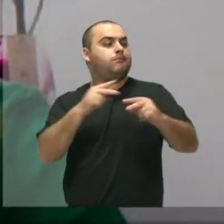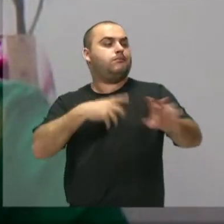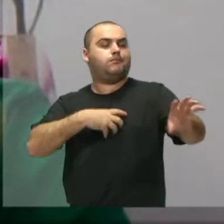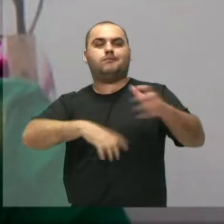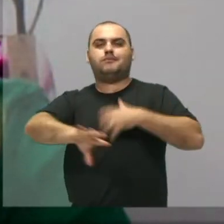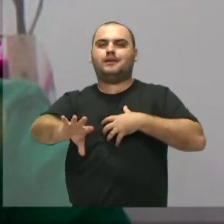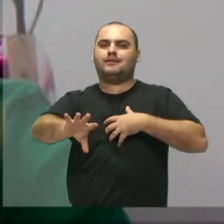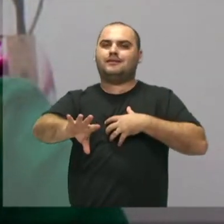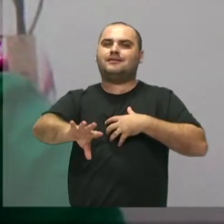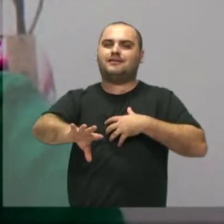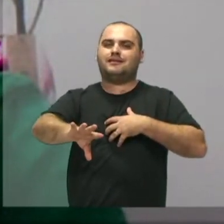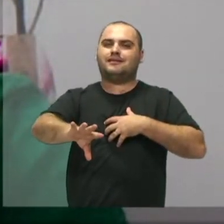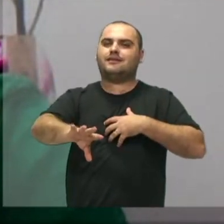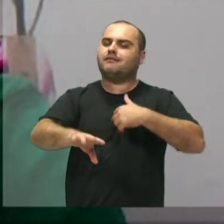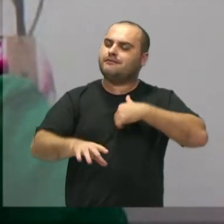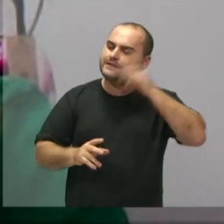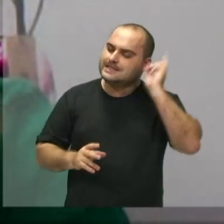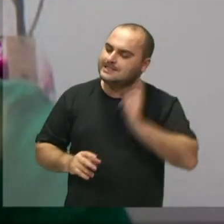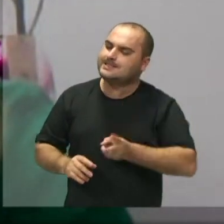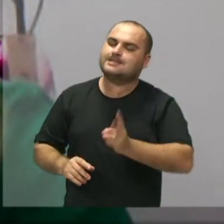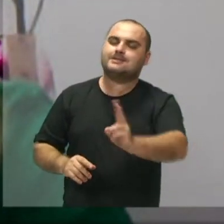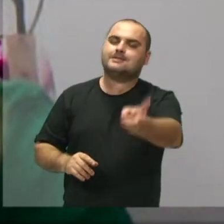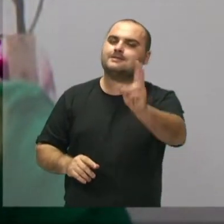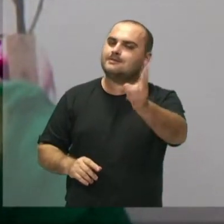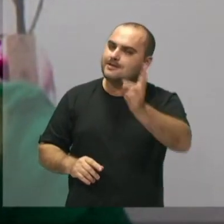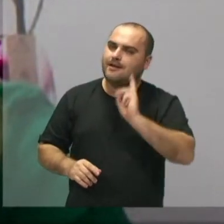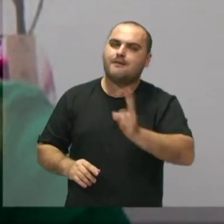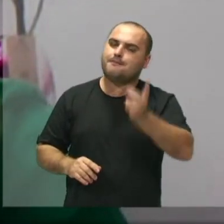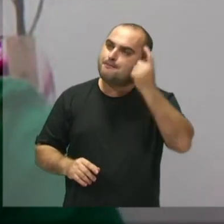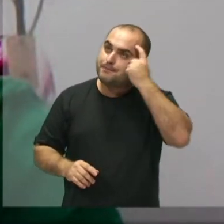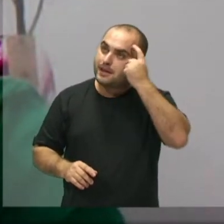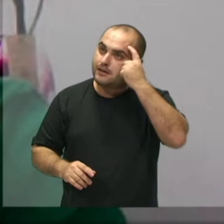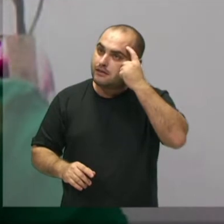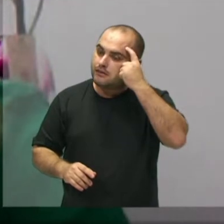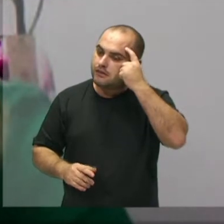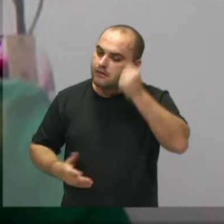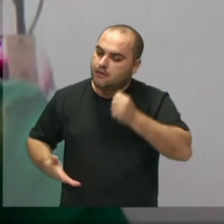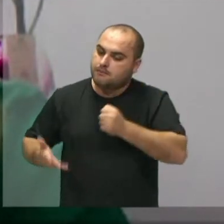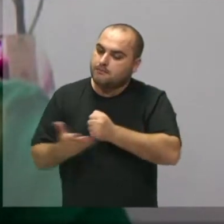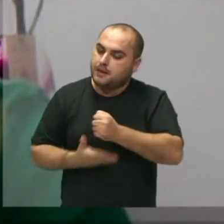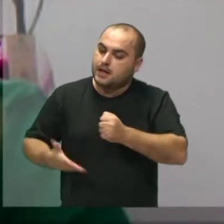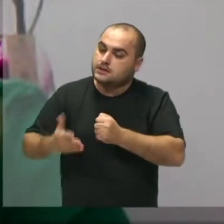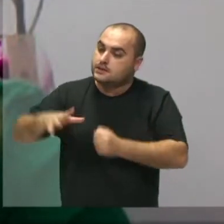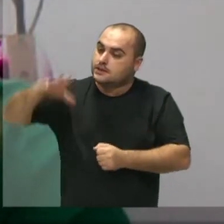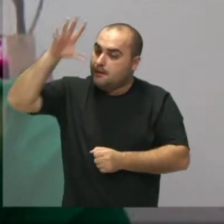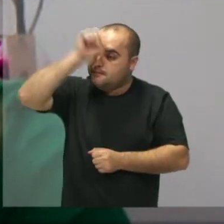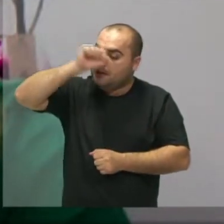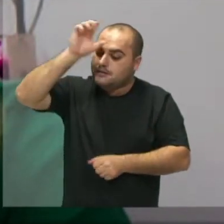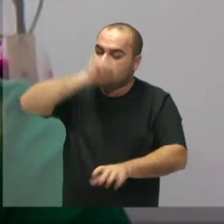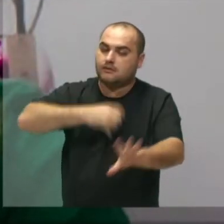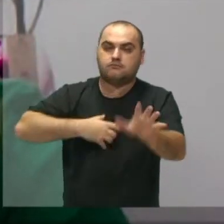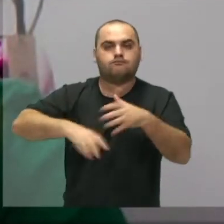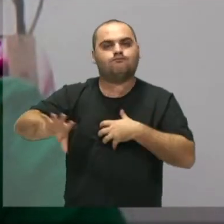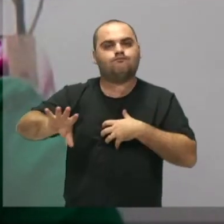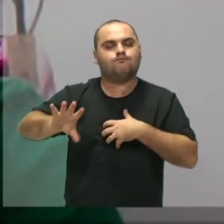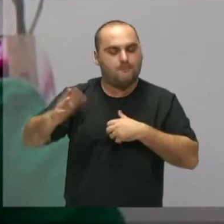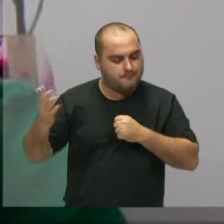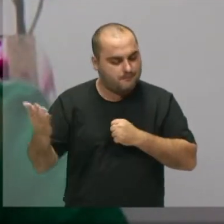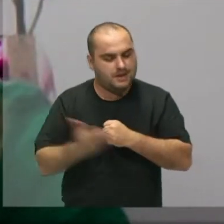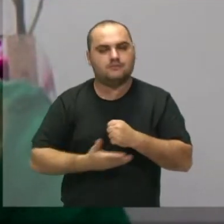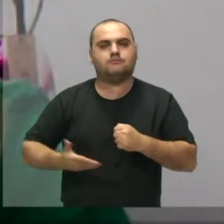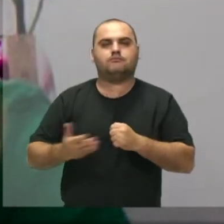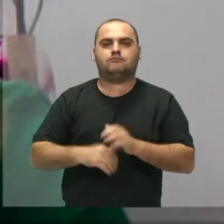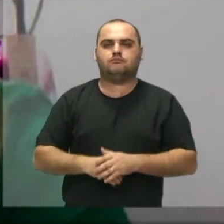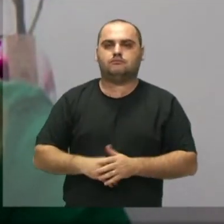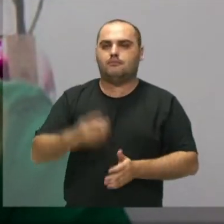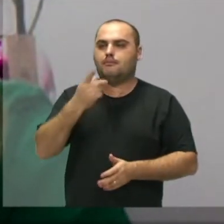sabe? Eu sempre digo que isso é a base de tudo. A base de tudo é a gente aprender a se colocar no lugar do outro. Falar para o outro só o